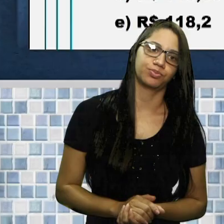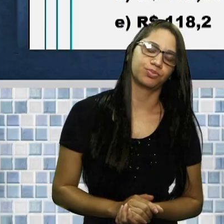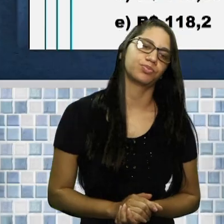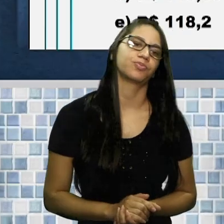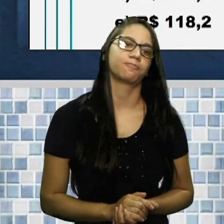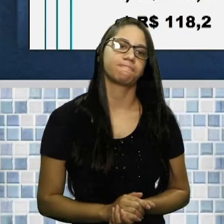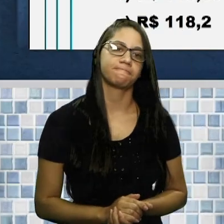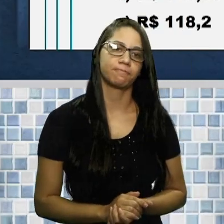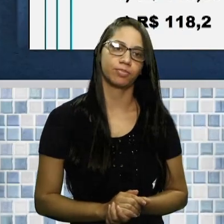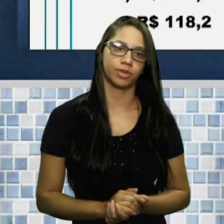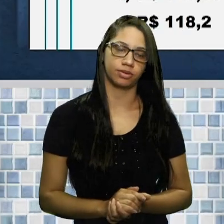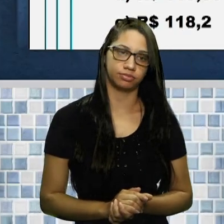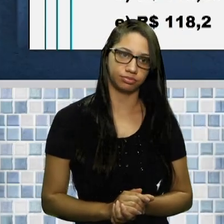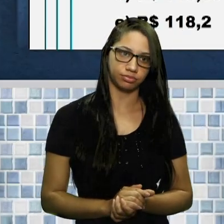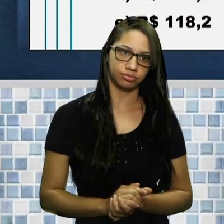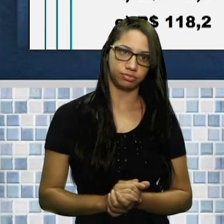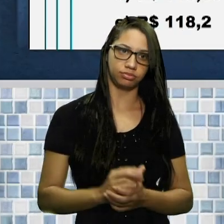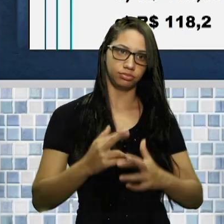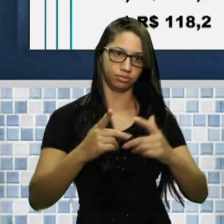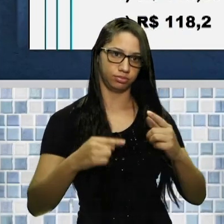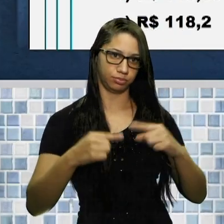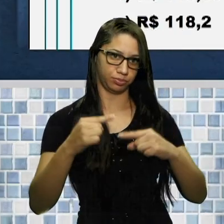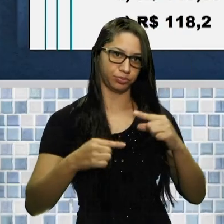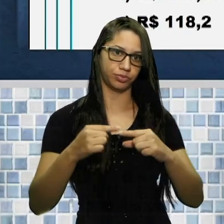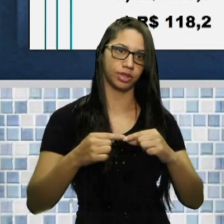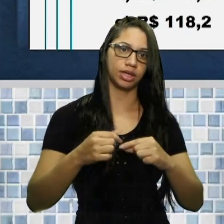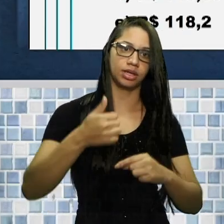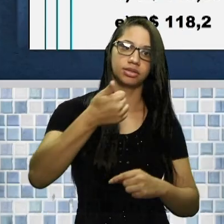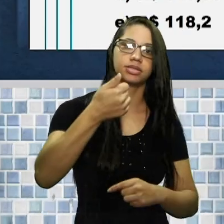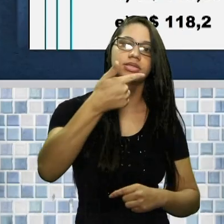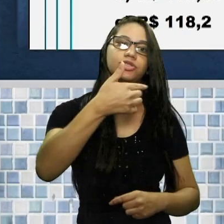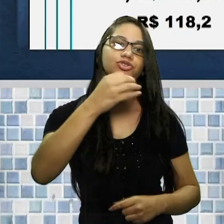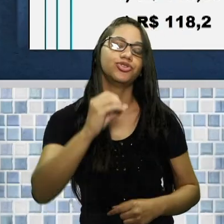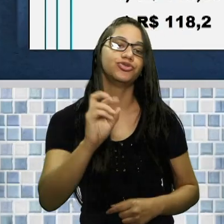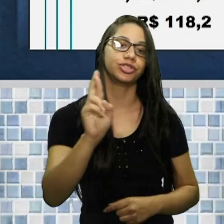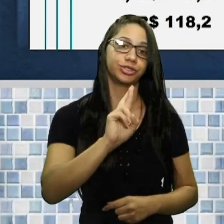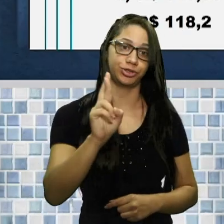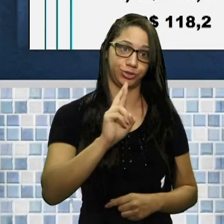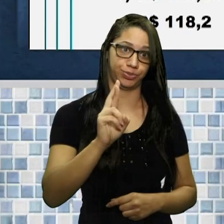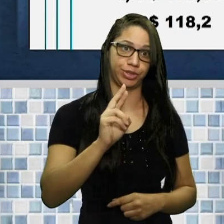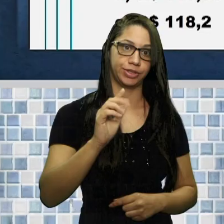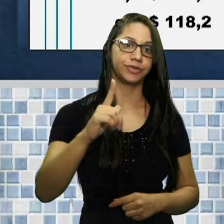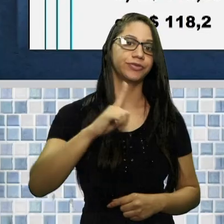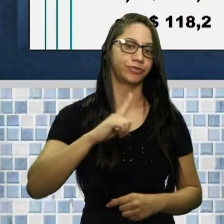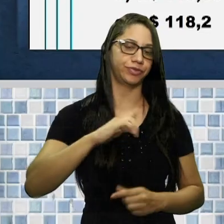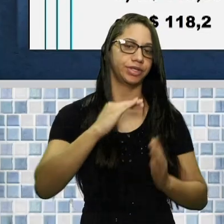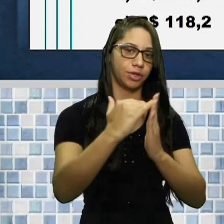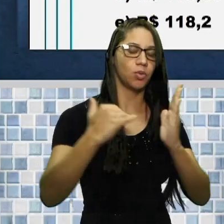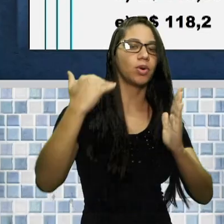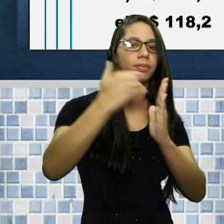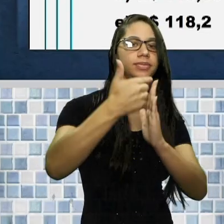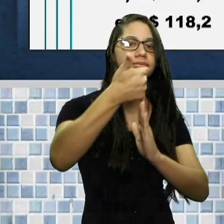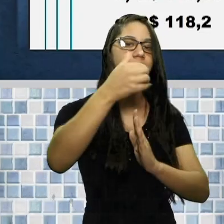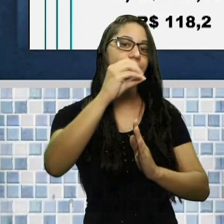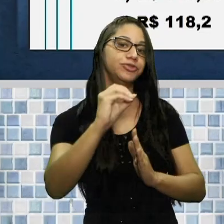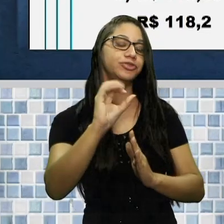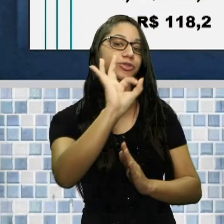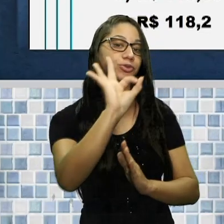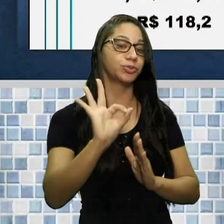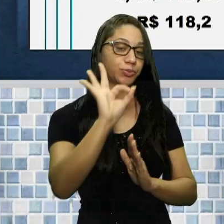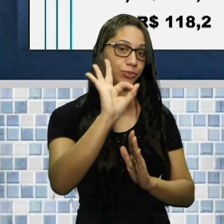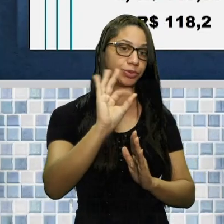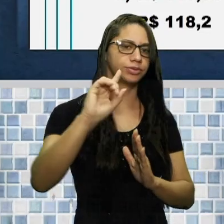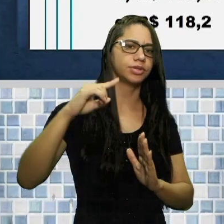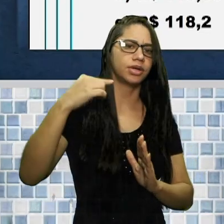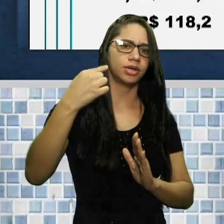agora para o último slide da aula de hoje. Um produto custa R$ 120,00 e irá sofrer um aumento de